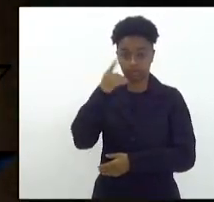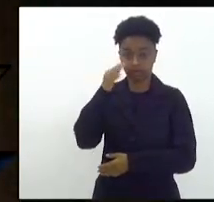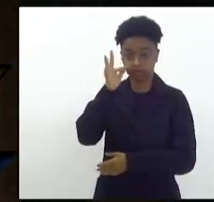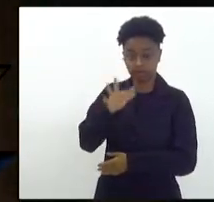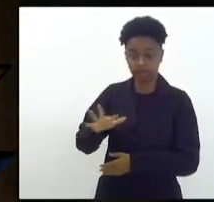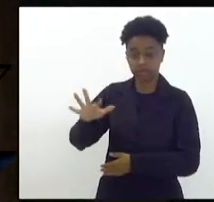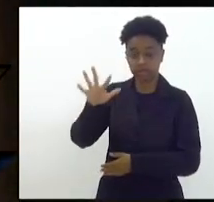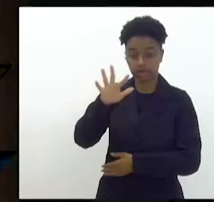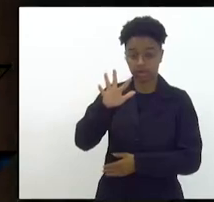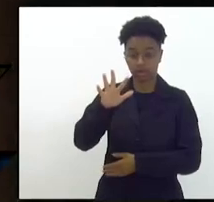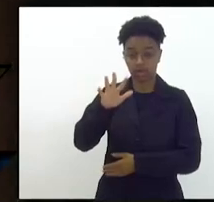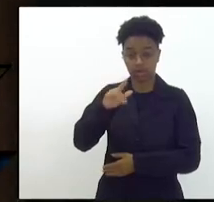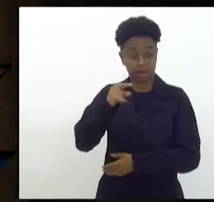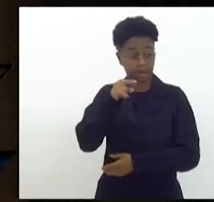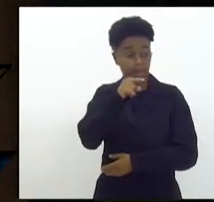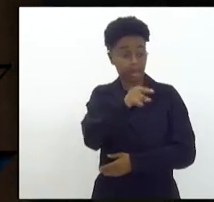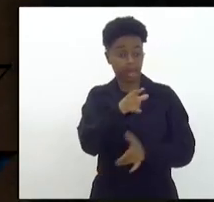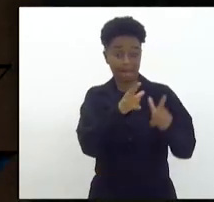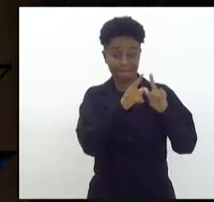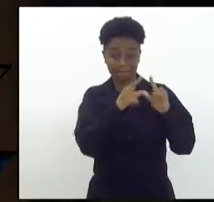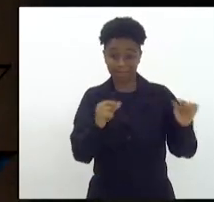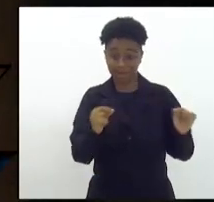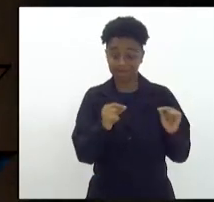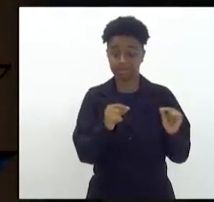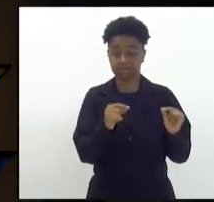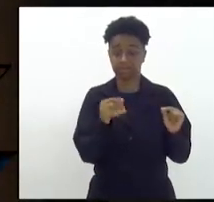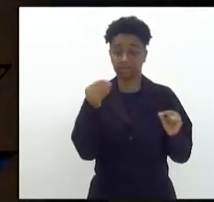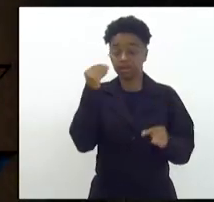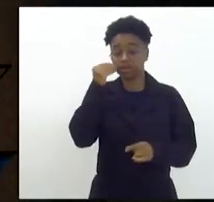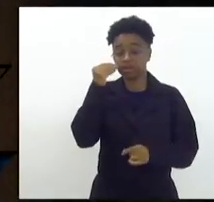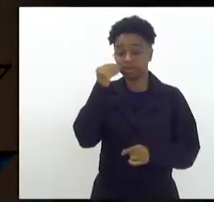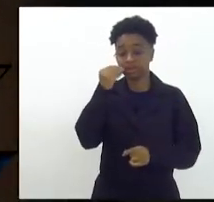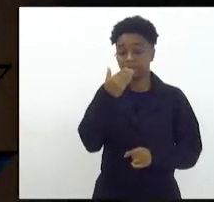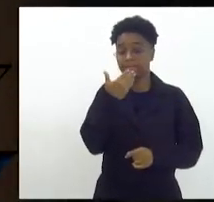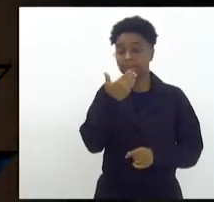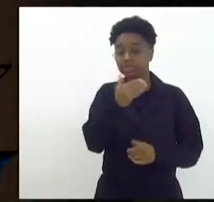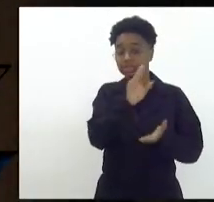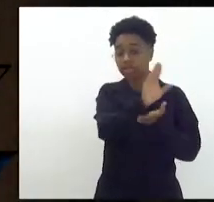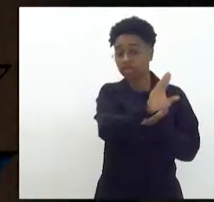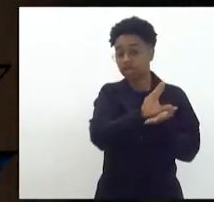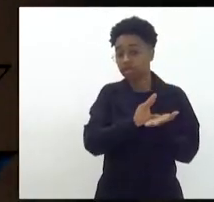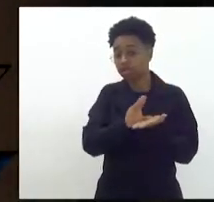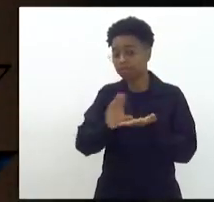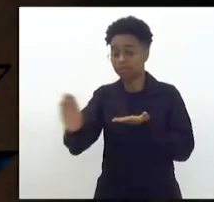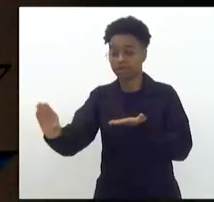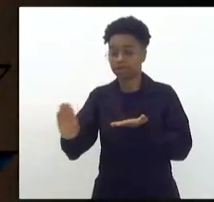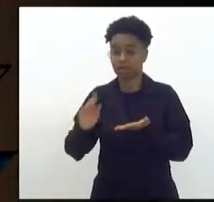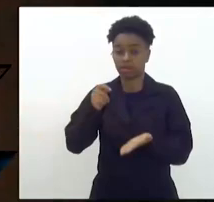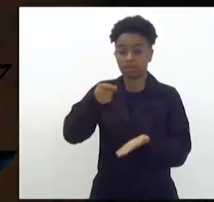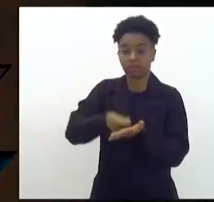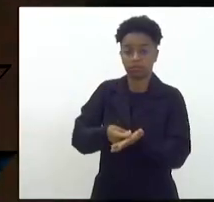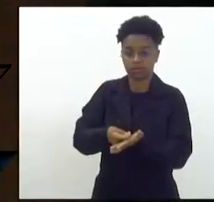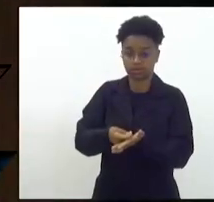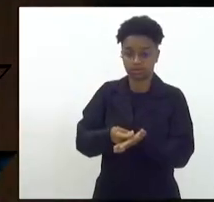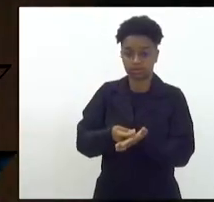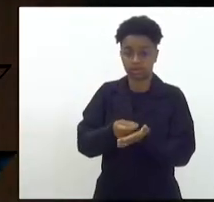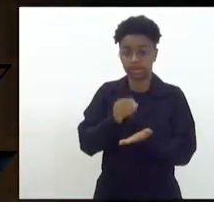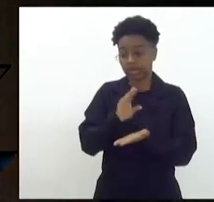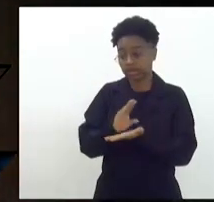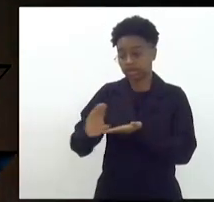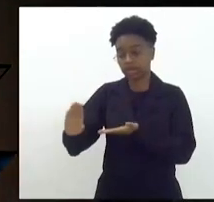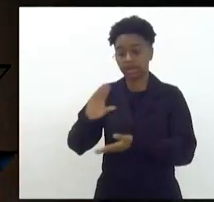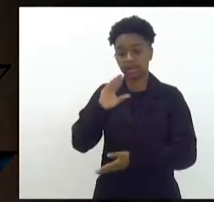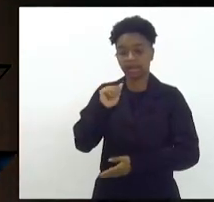para ir em Brasília pedir uma Emenda e positiva para capitania